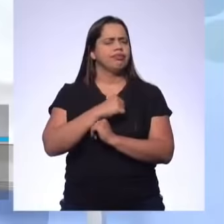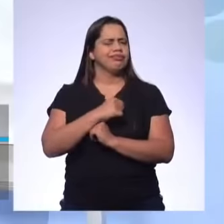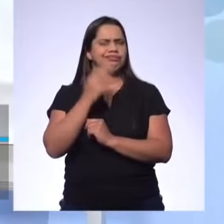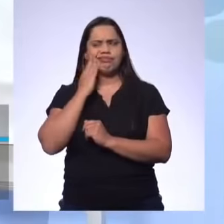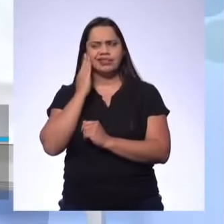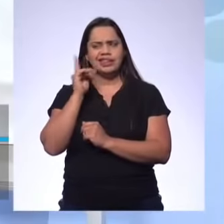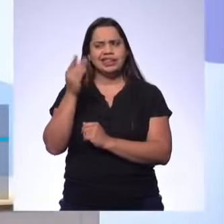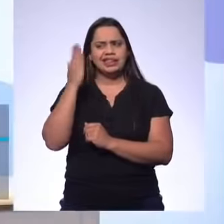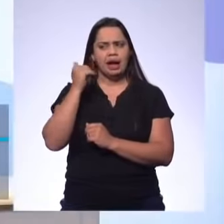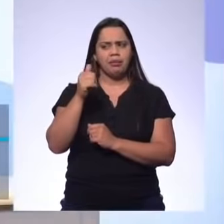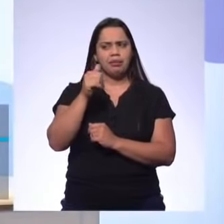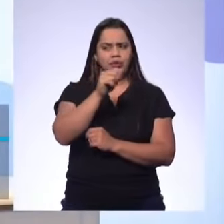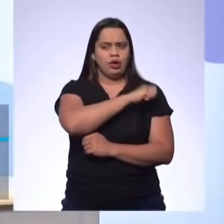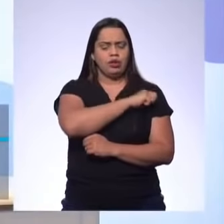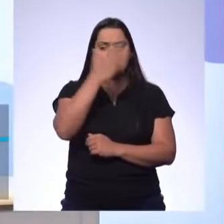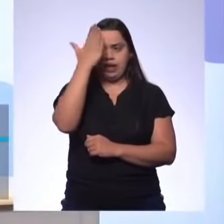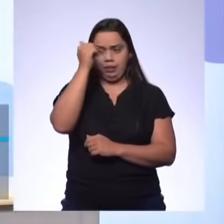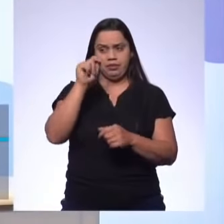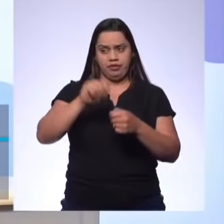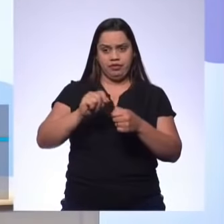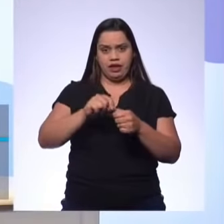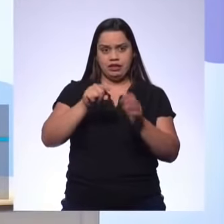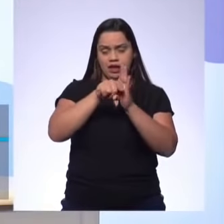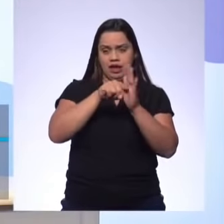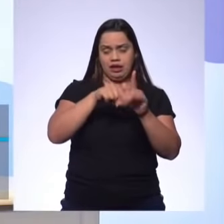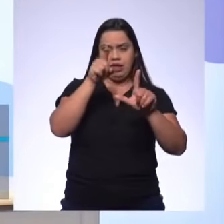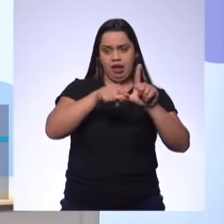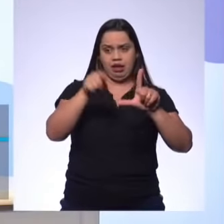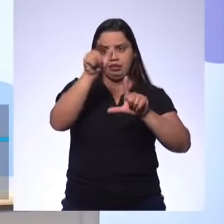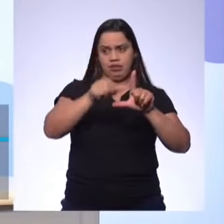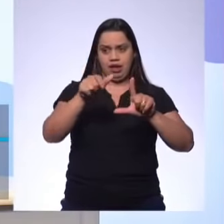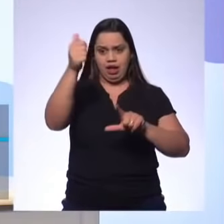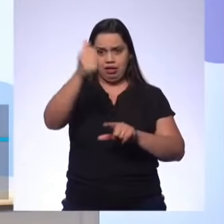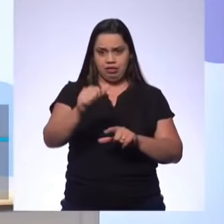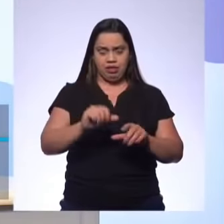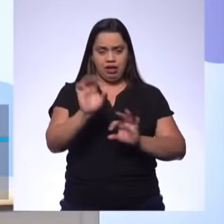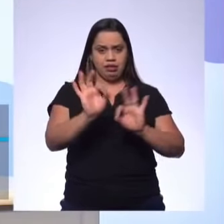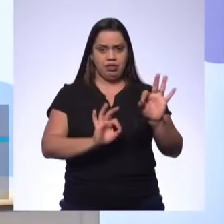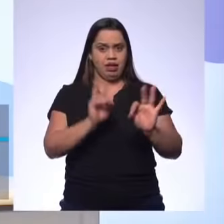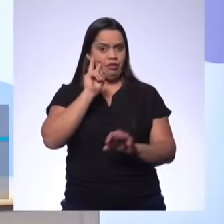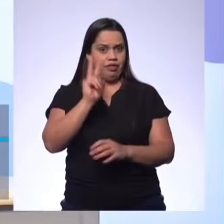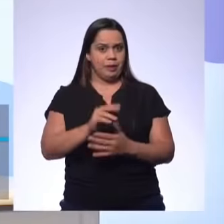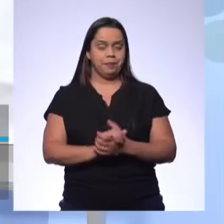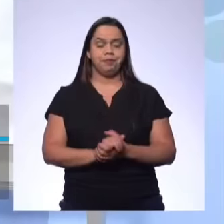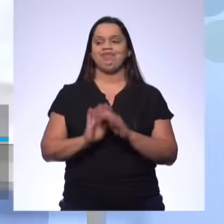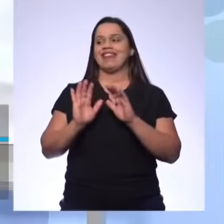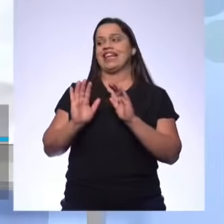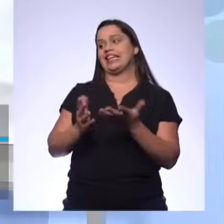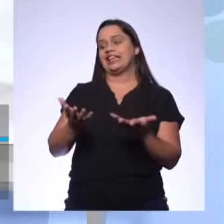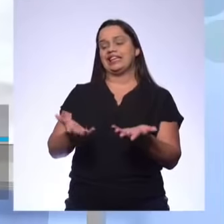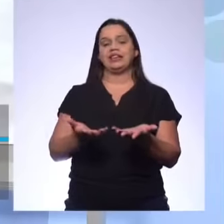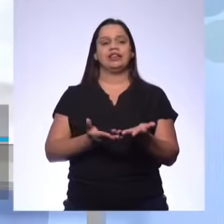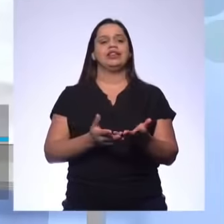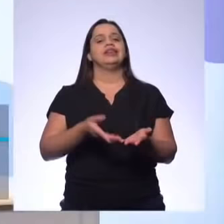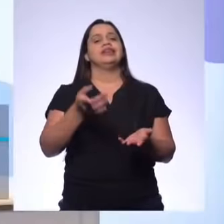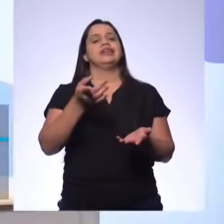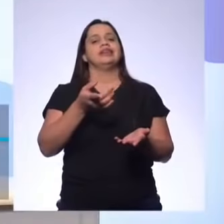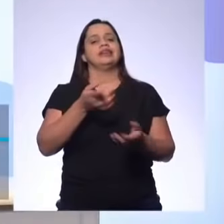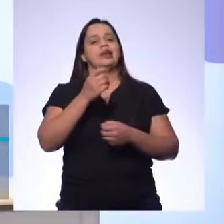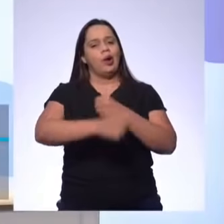de barras? Olha, Antônio, é aquela coisa, né? Todo ano a gente escuta lá aquela reunião do Saresp, né? Que os